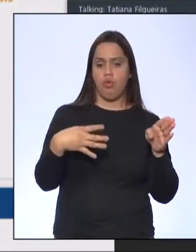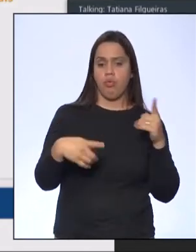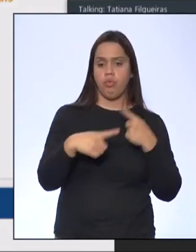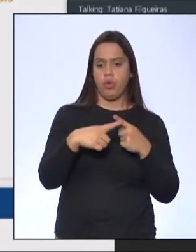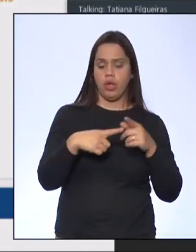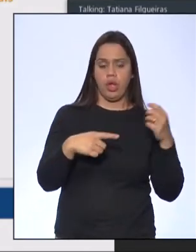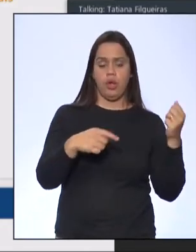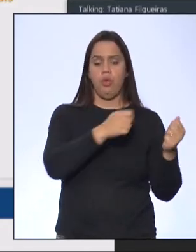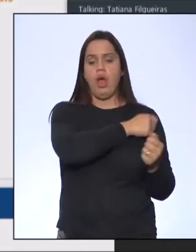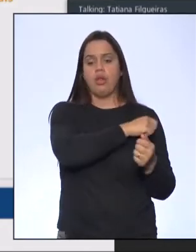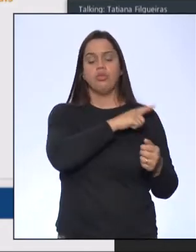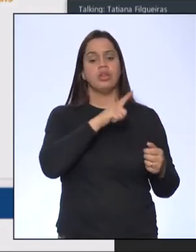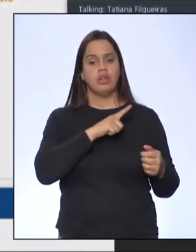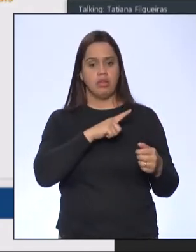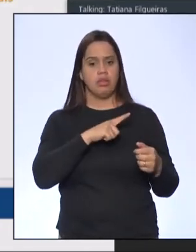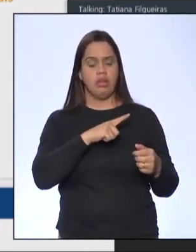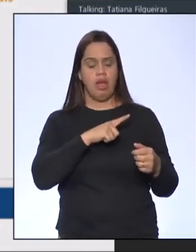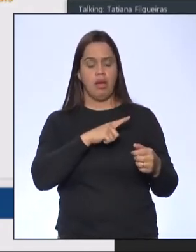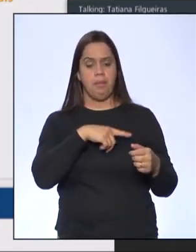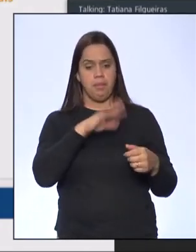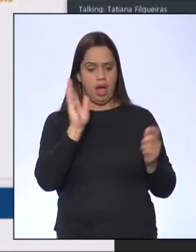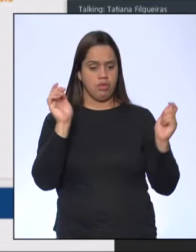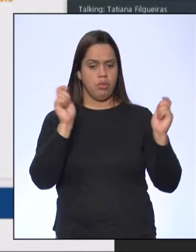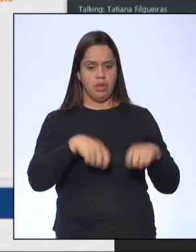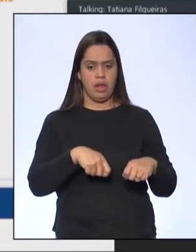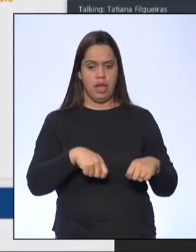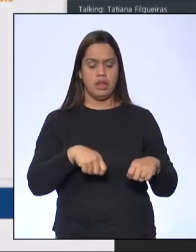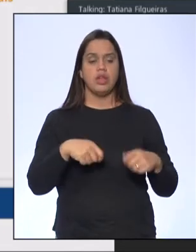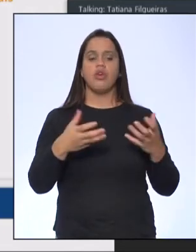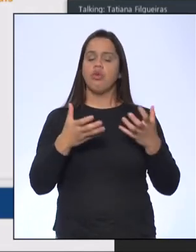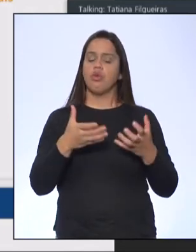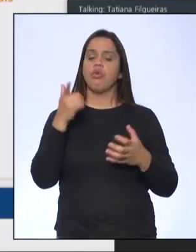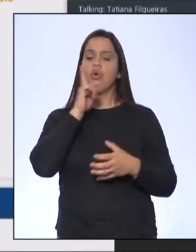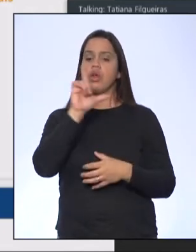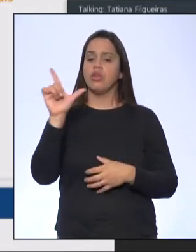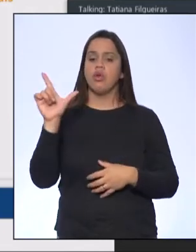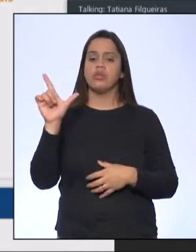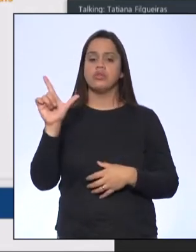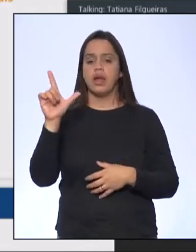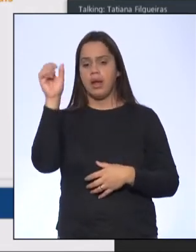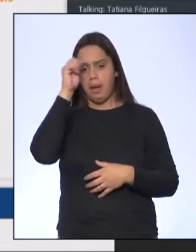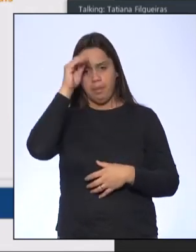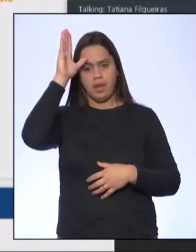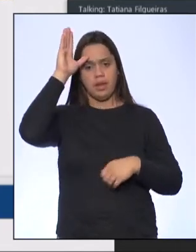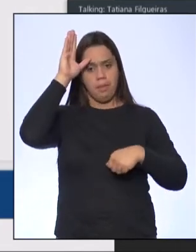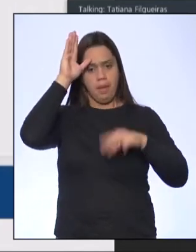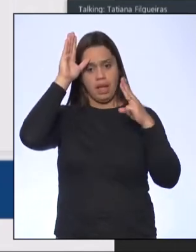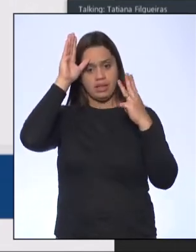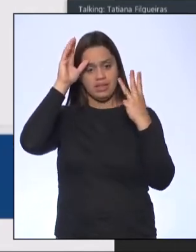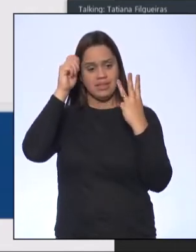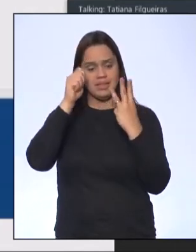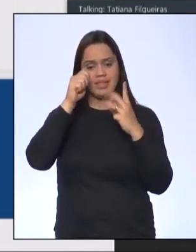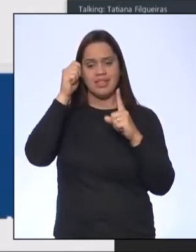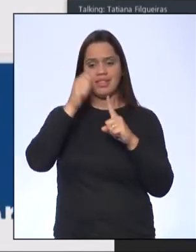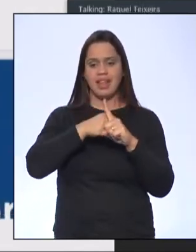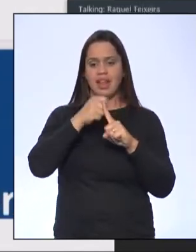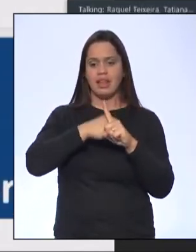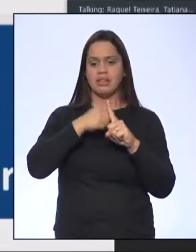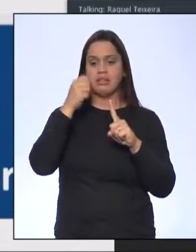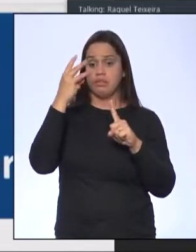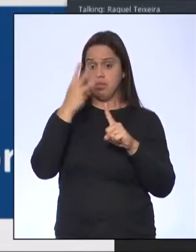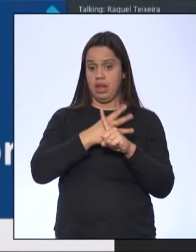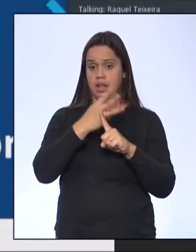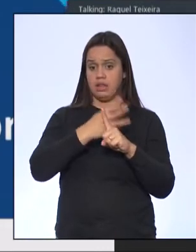competência consegue aprender até 3 meses a mais de língua portuguesa do que o seu coleguinha que tem menos dessa competência,